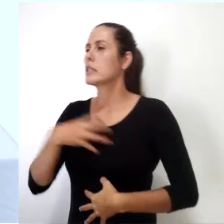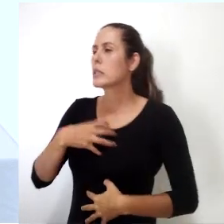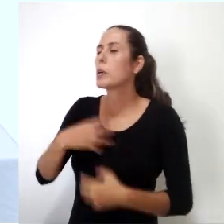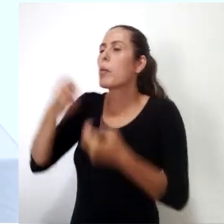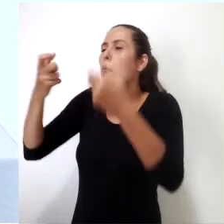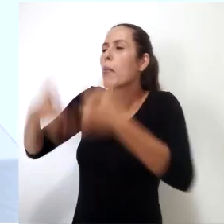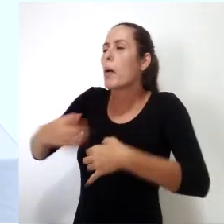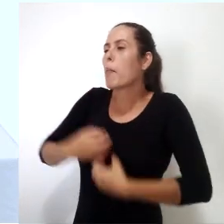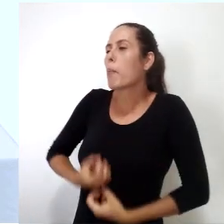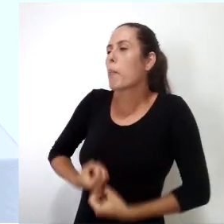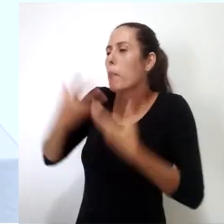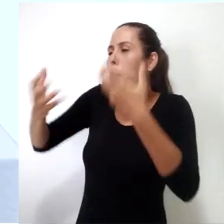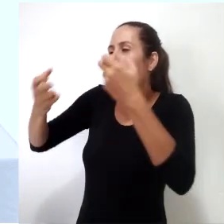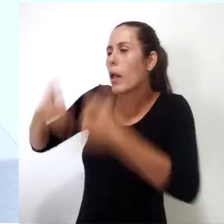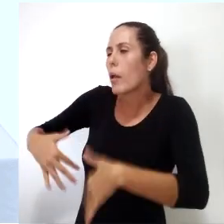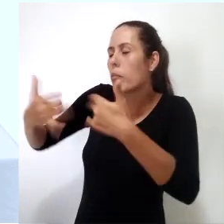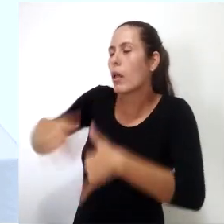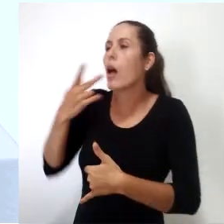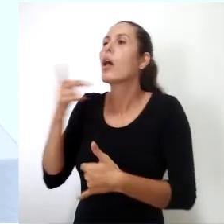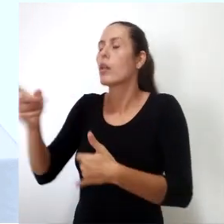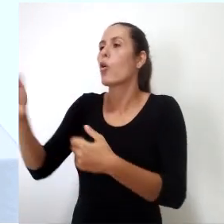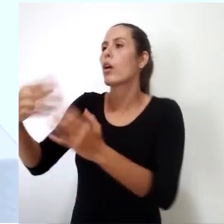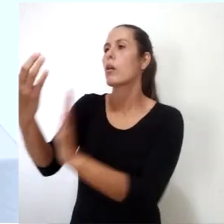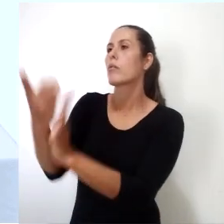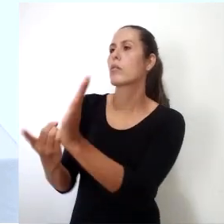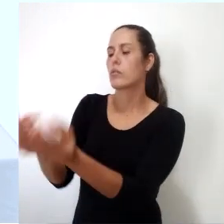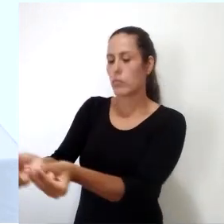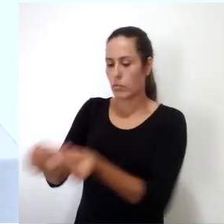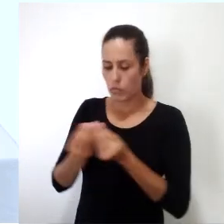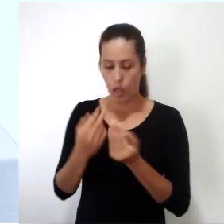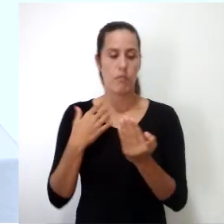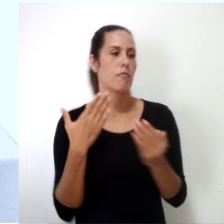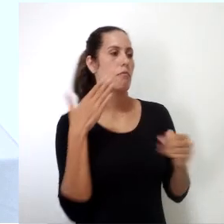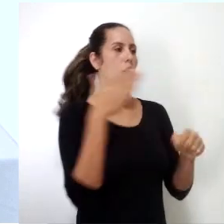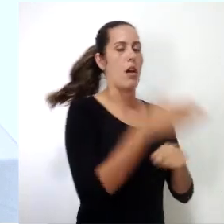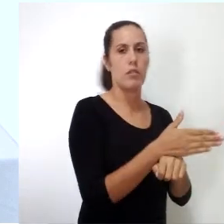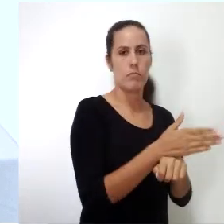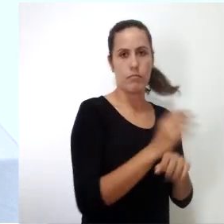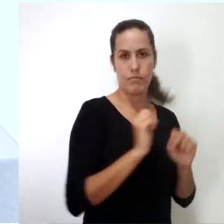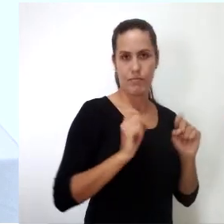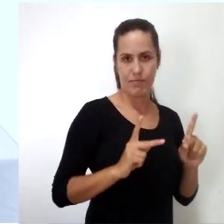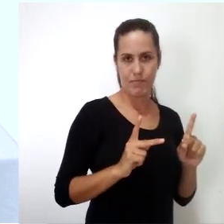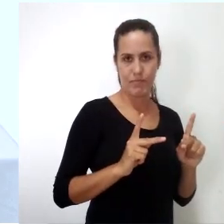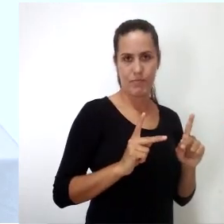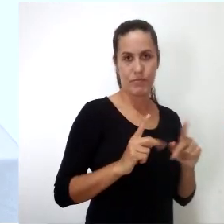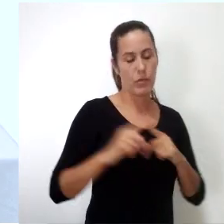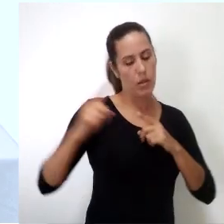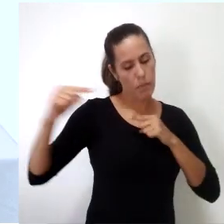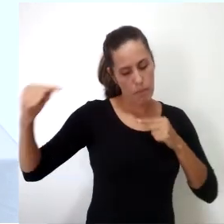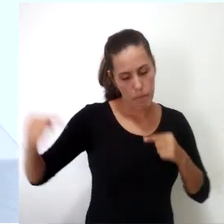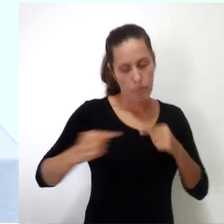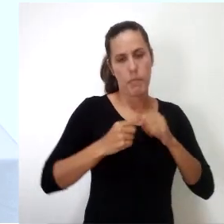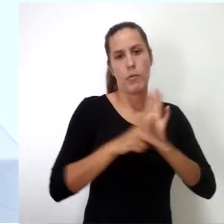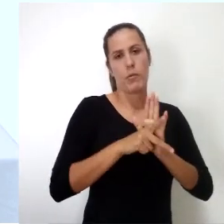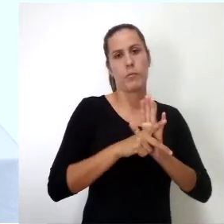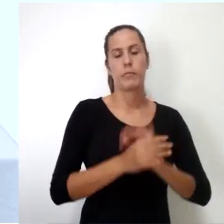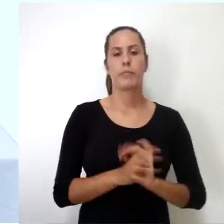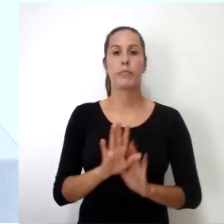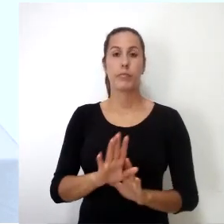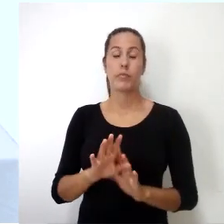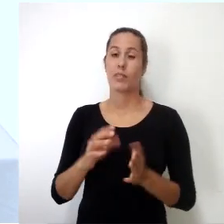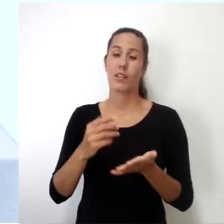ele prescrever, mediante aos seus sintomas, o que você realmente precisa. Bom, eu estou falando